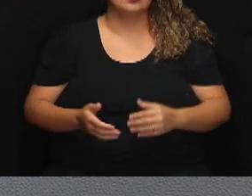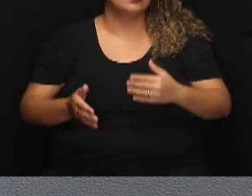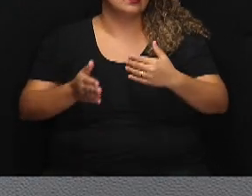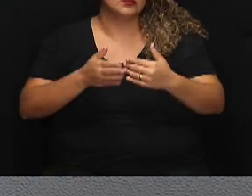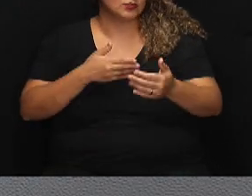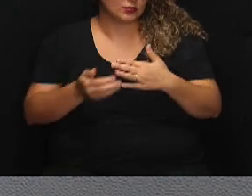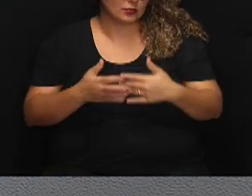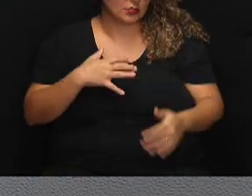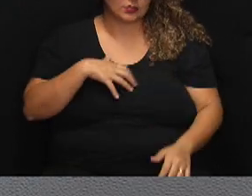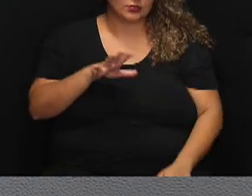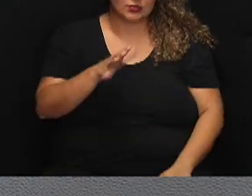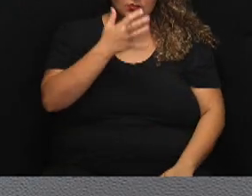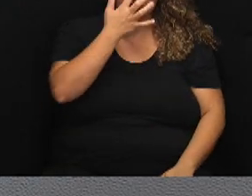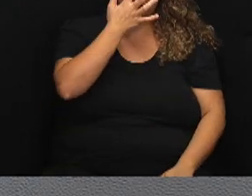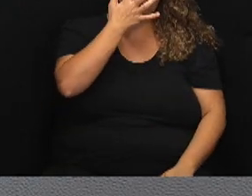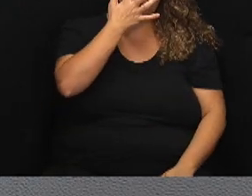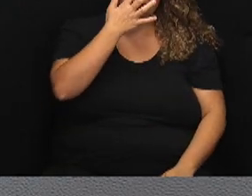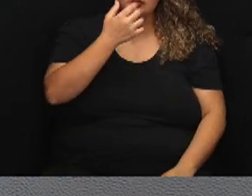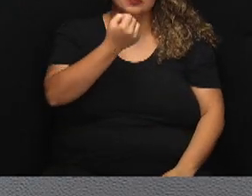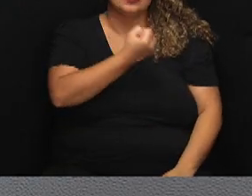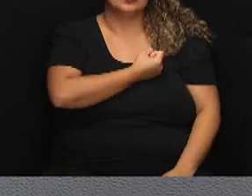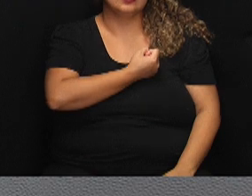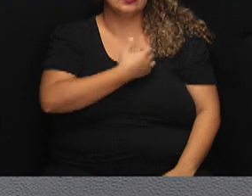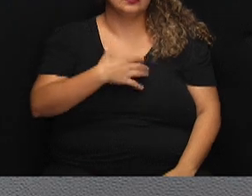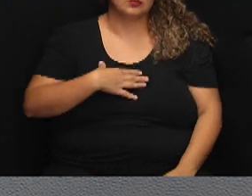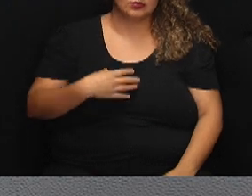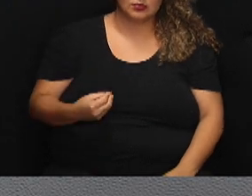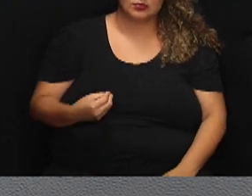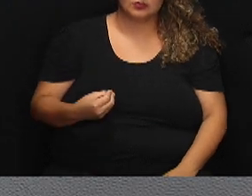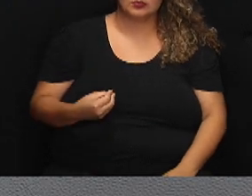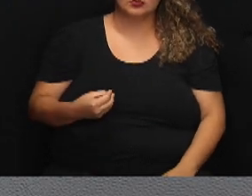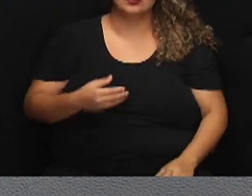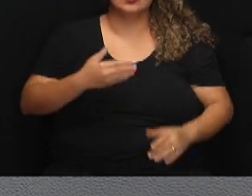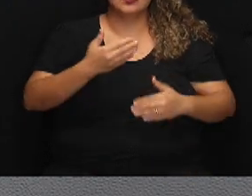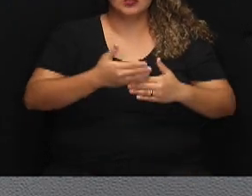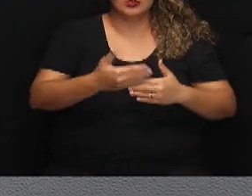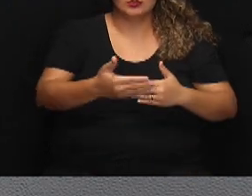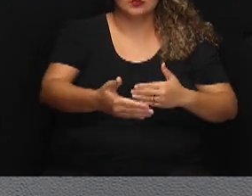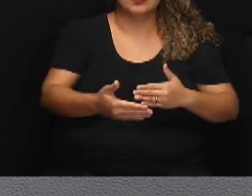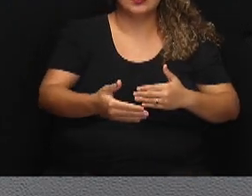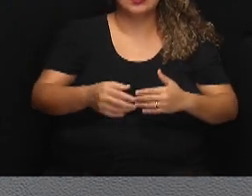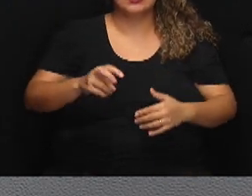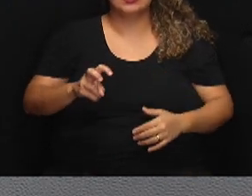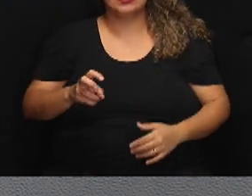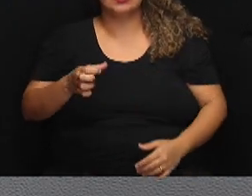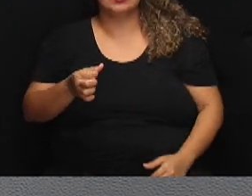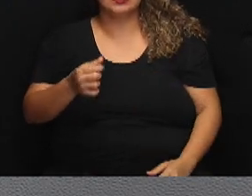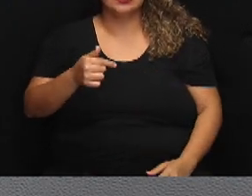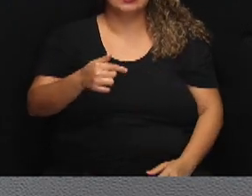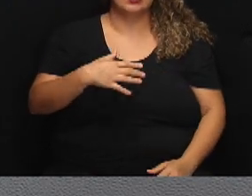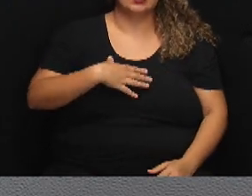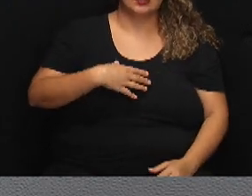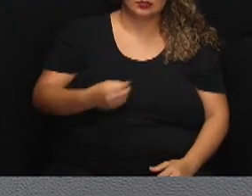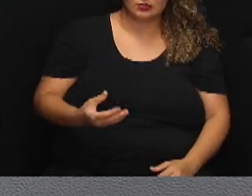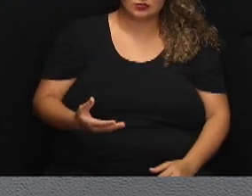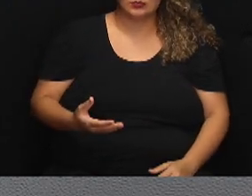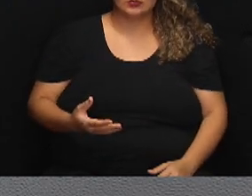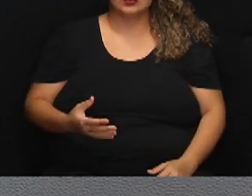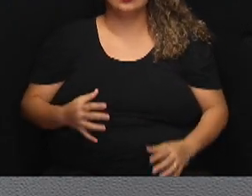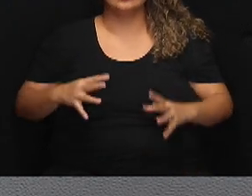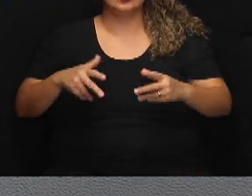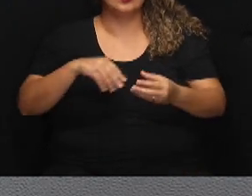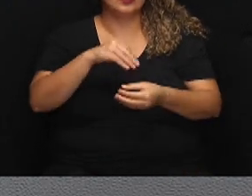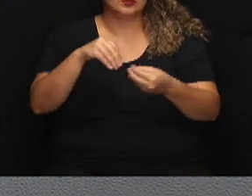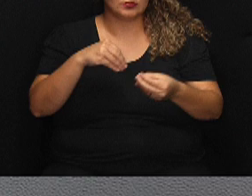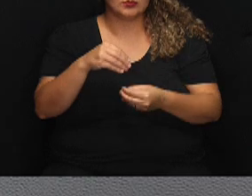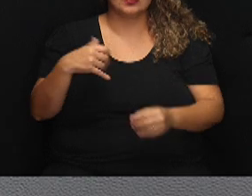desordenado, né? Então, um grande número de filhos de forma sequencial, 5, 6, 7 filhos, ali tudo